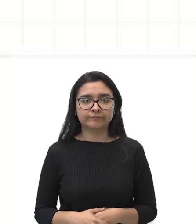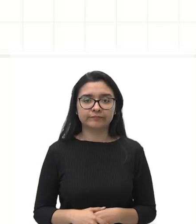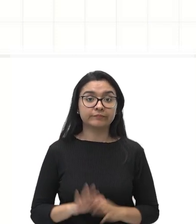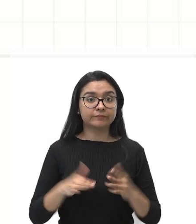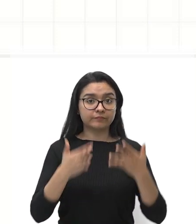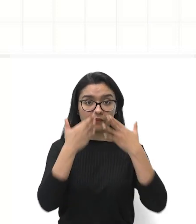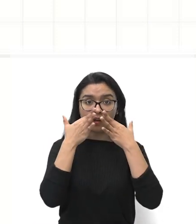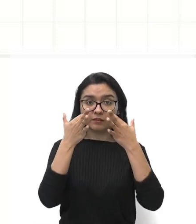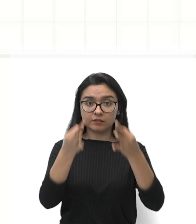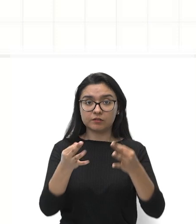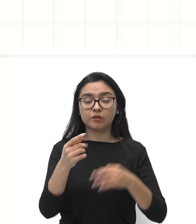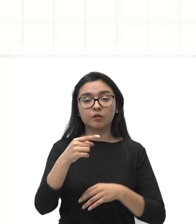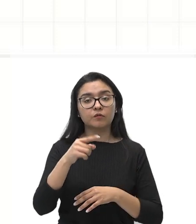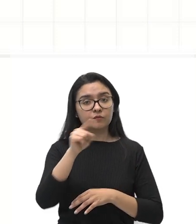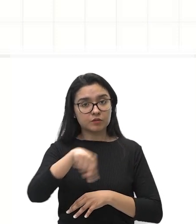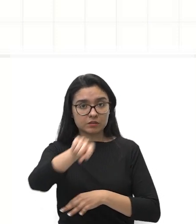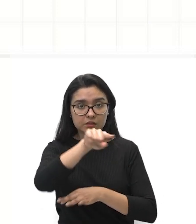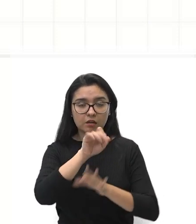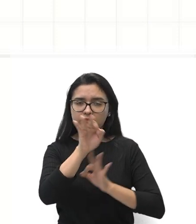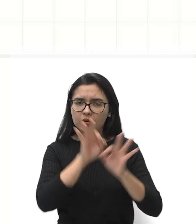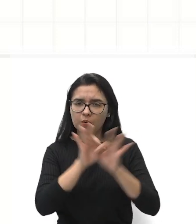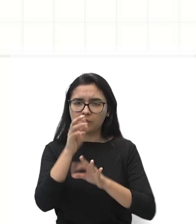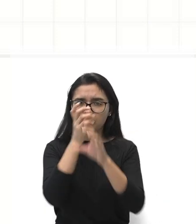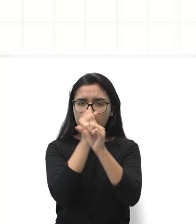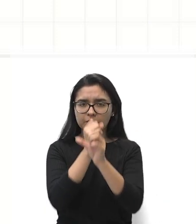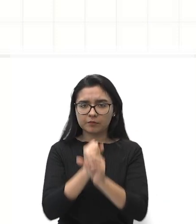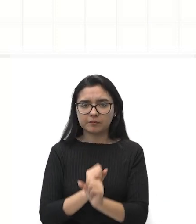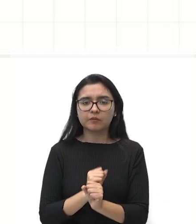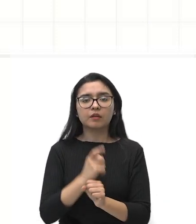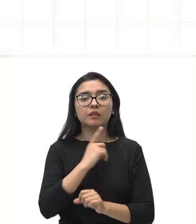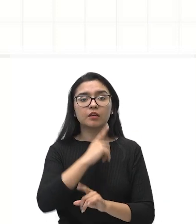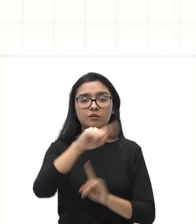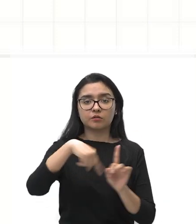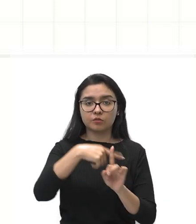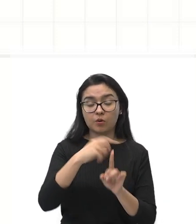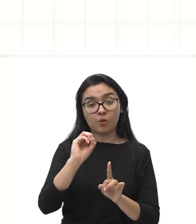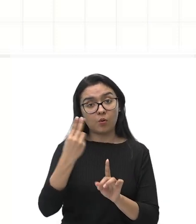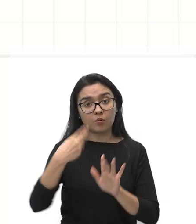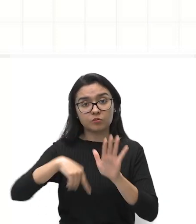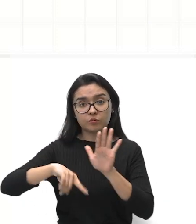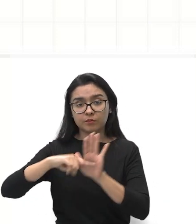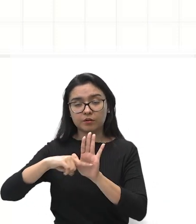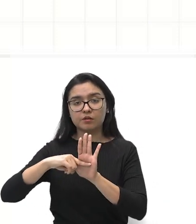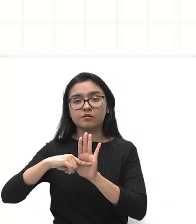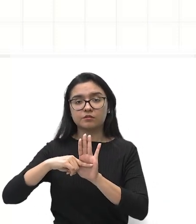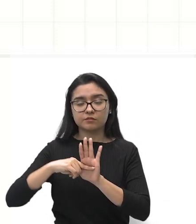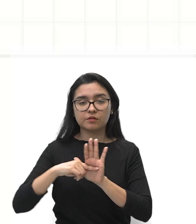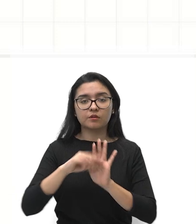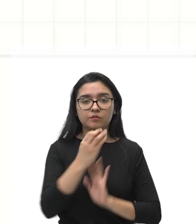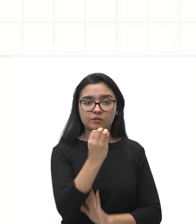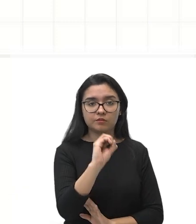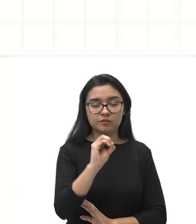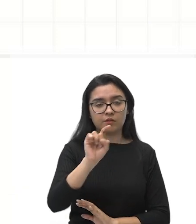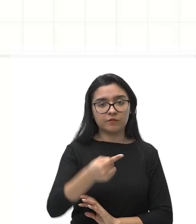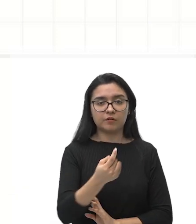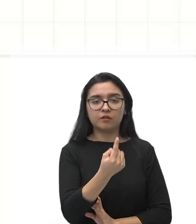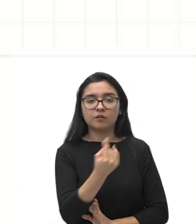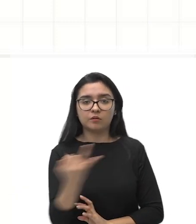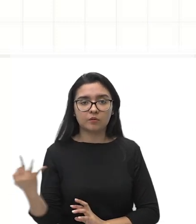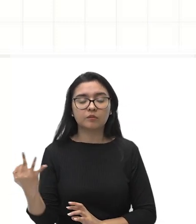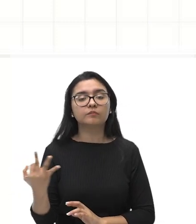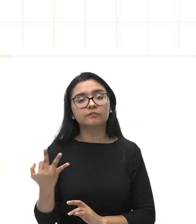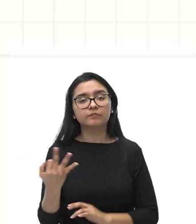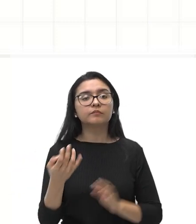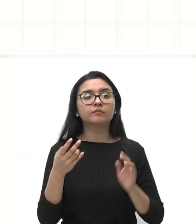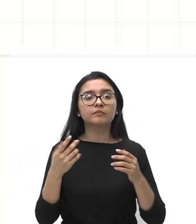Atentem na hora de vocês forem resolver questões que envolvam adição ou subtração, tá bom? A subtração também vai funcionar da mesma maneira. E